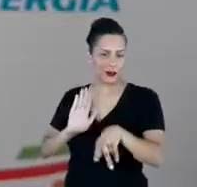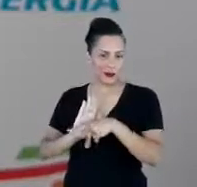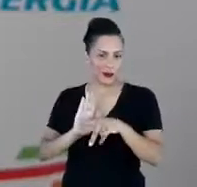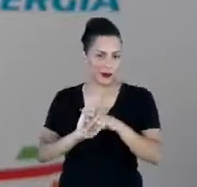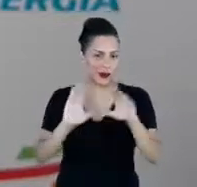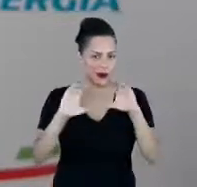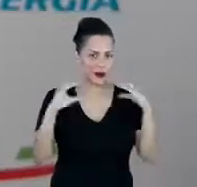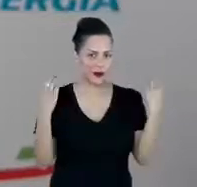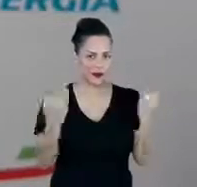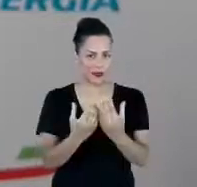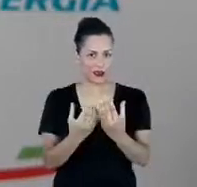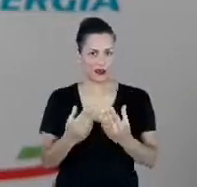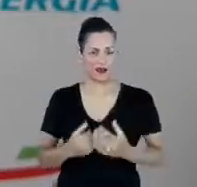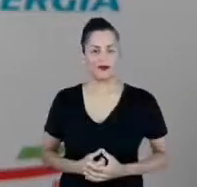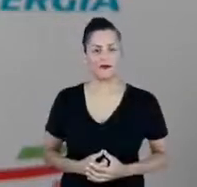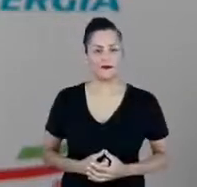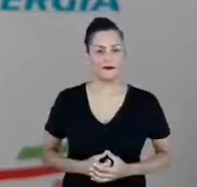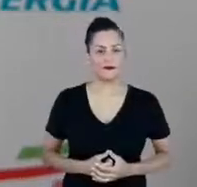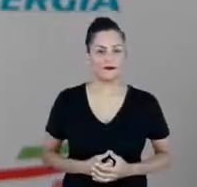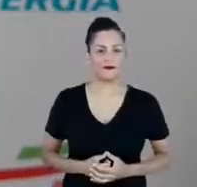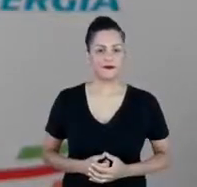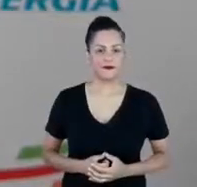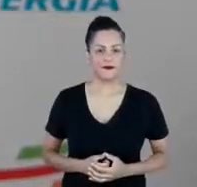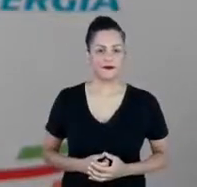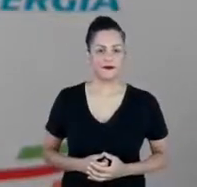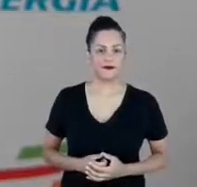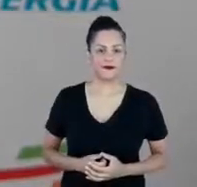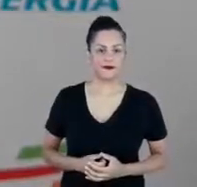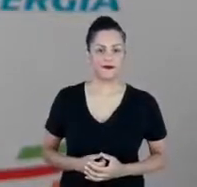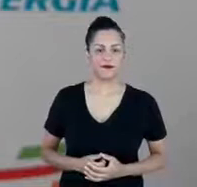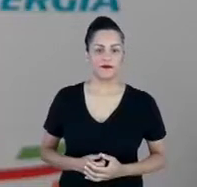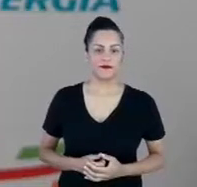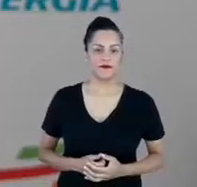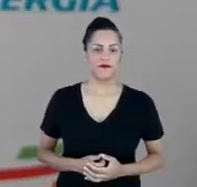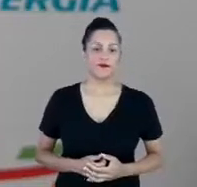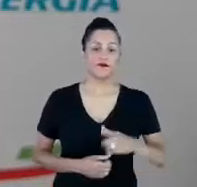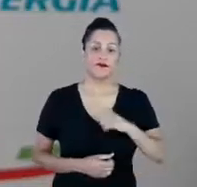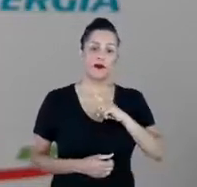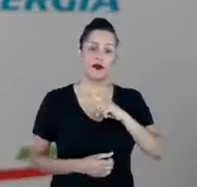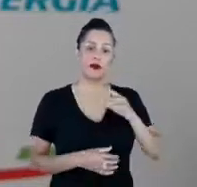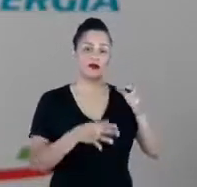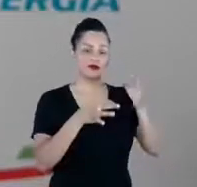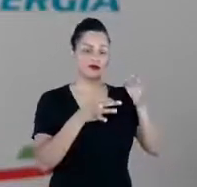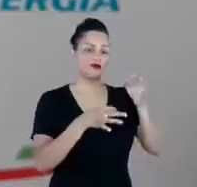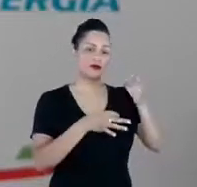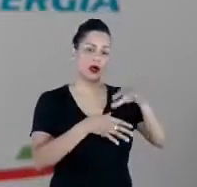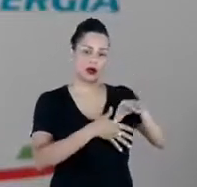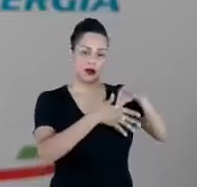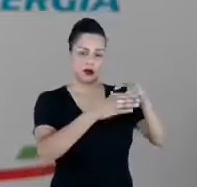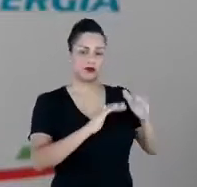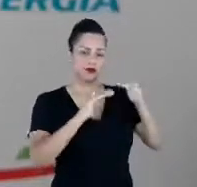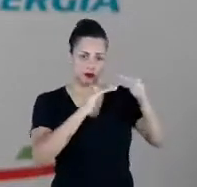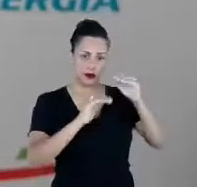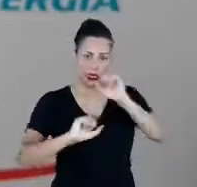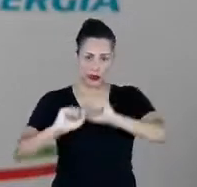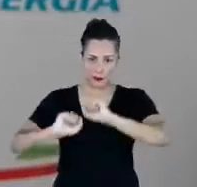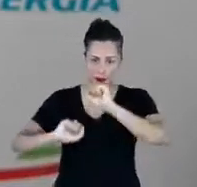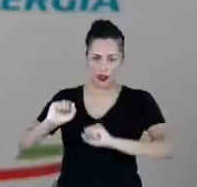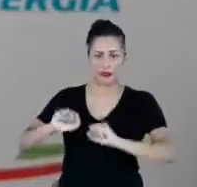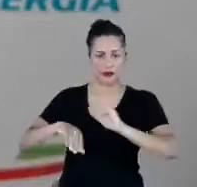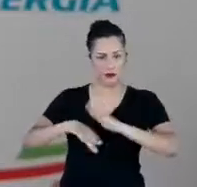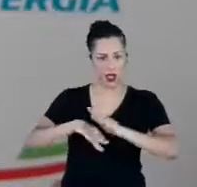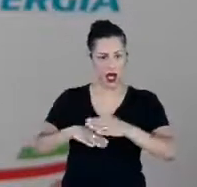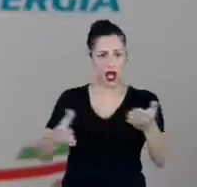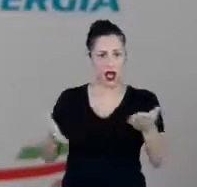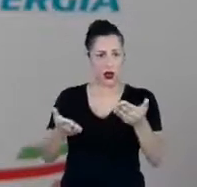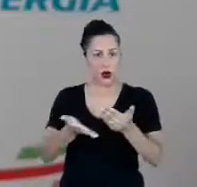é isso é o sim ou não tá certeza que internet o senhor Miojo para a